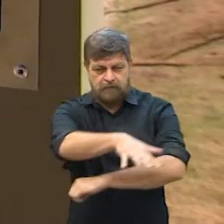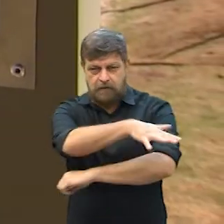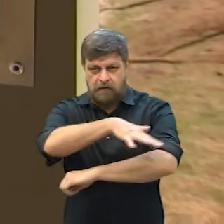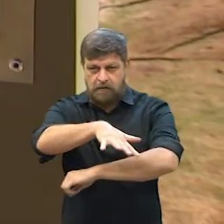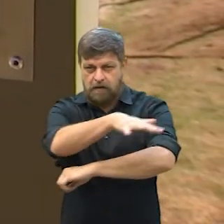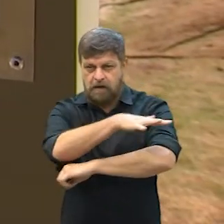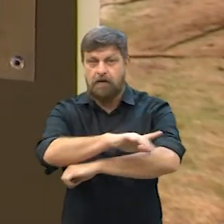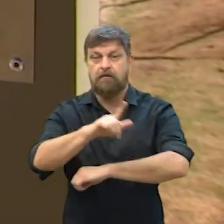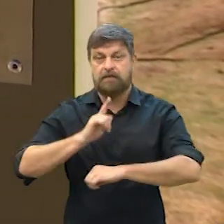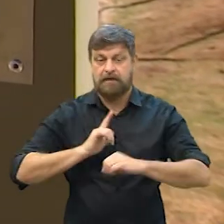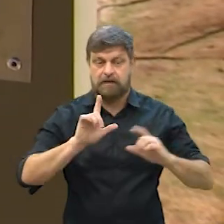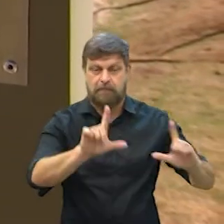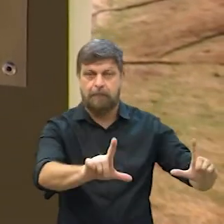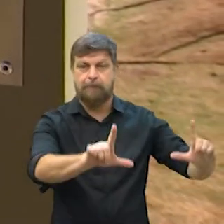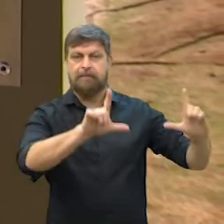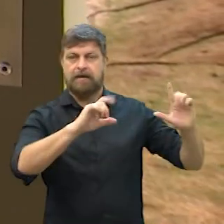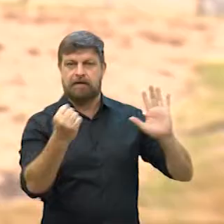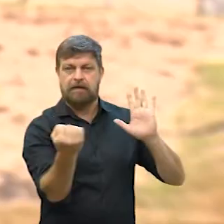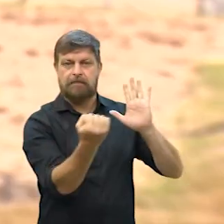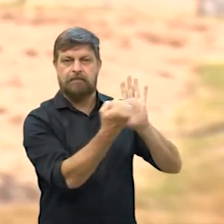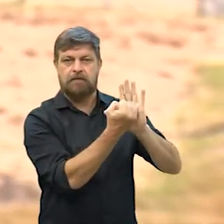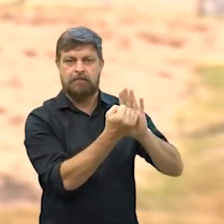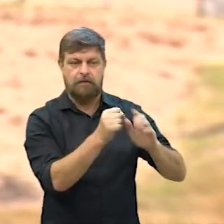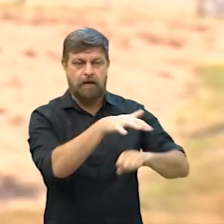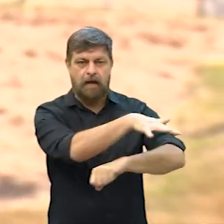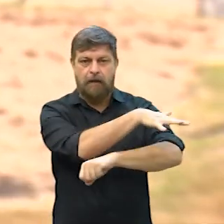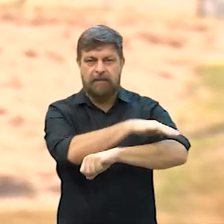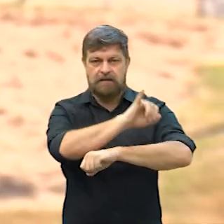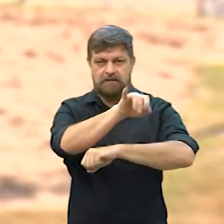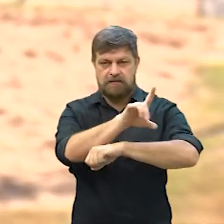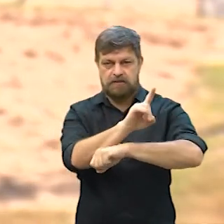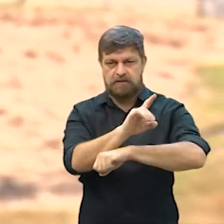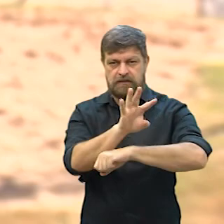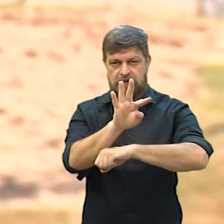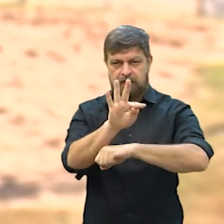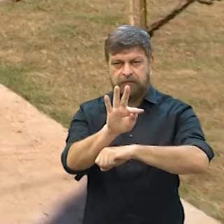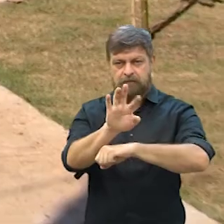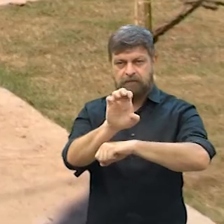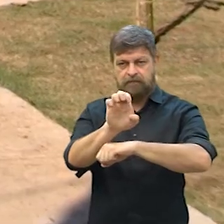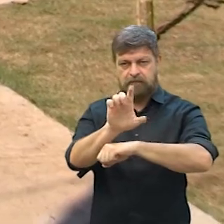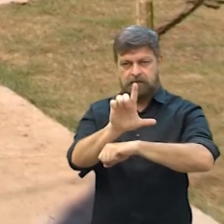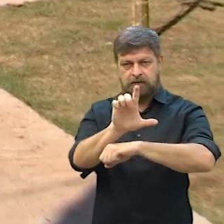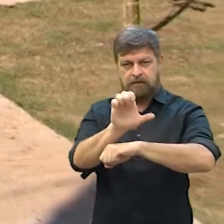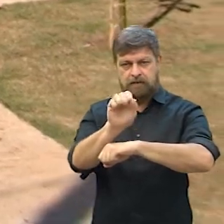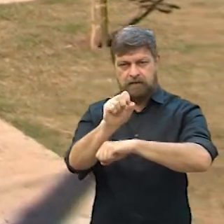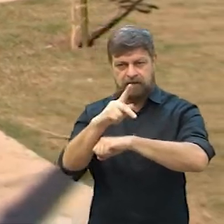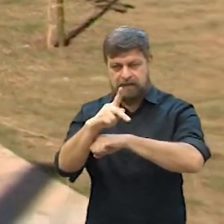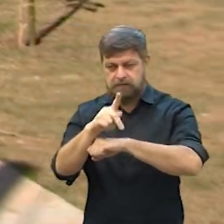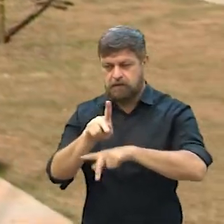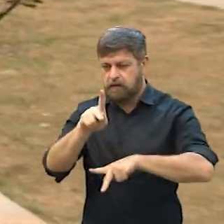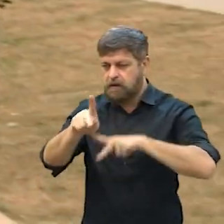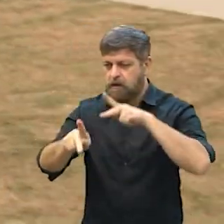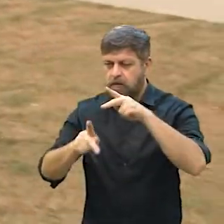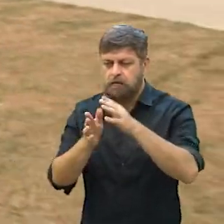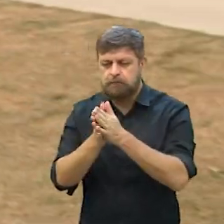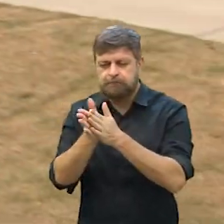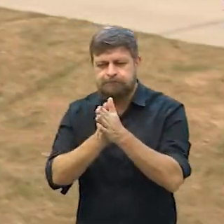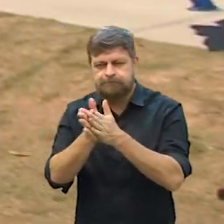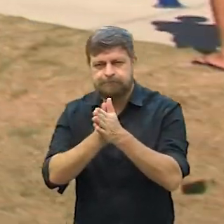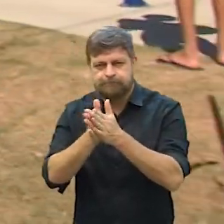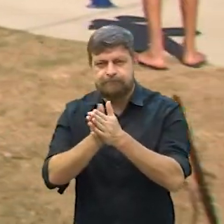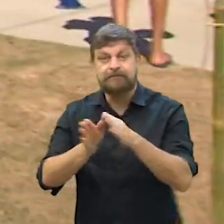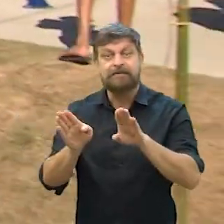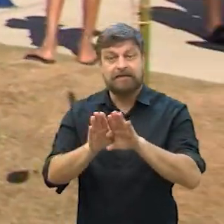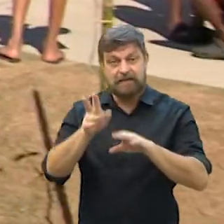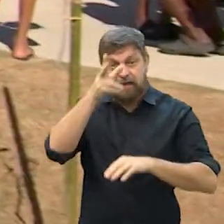e o local ganhou até placa Praça do Jardim Telesp uma inauguração esperada